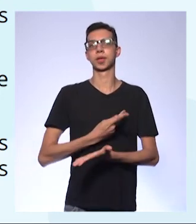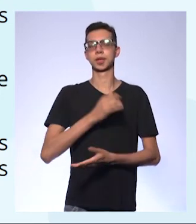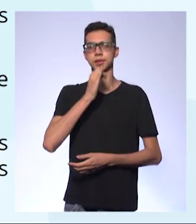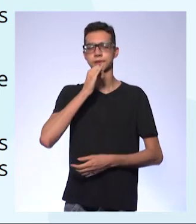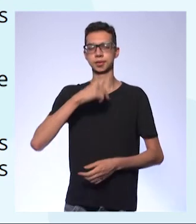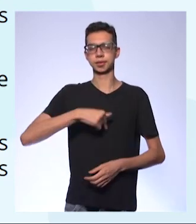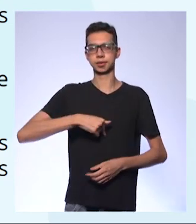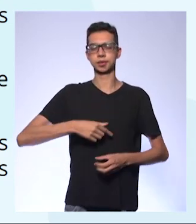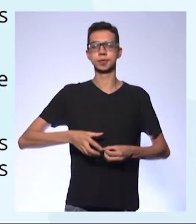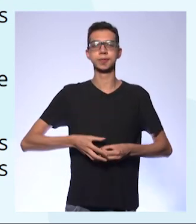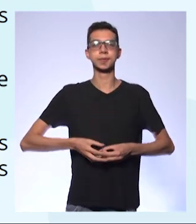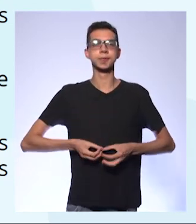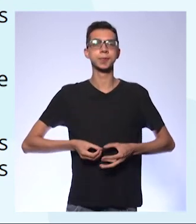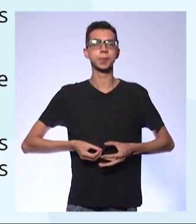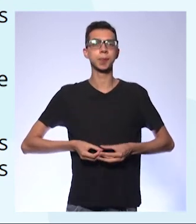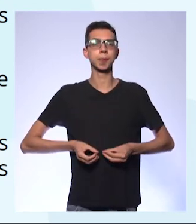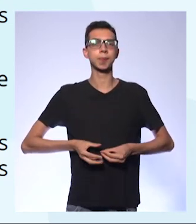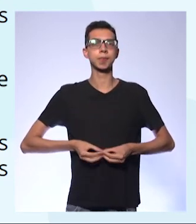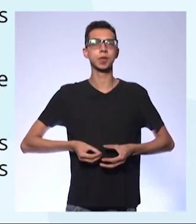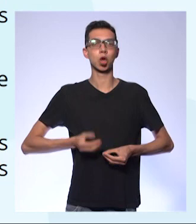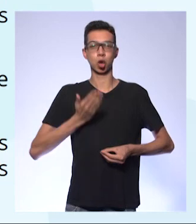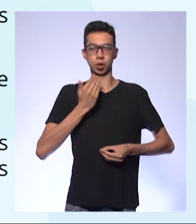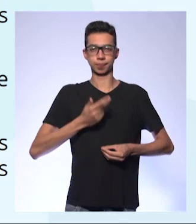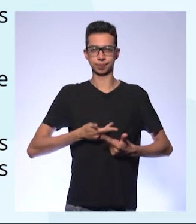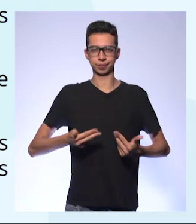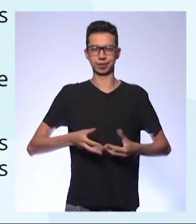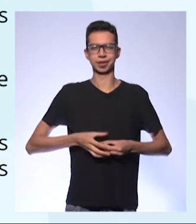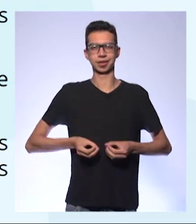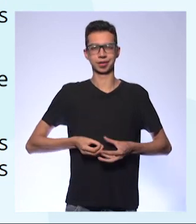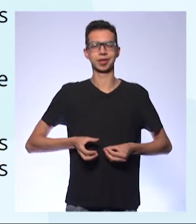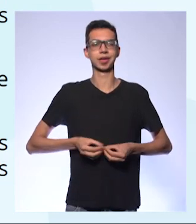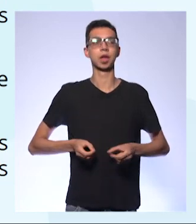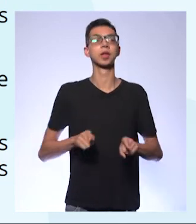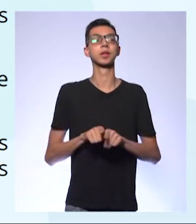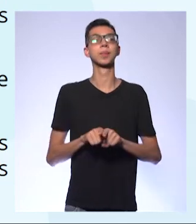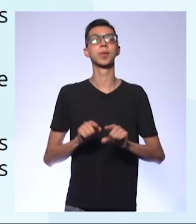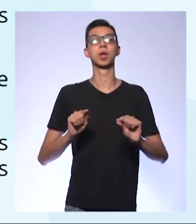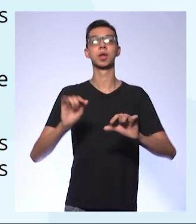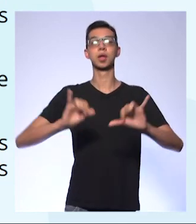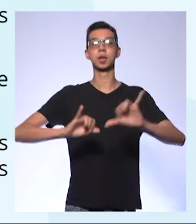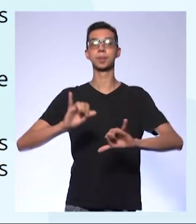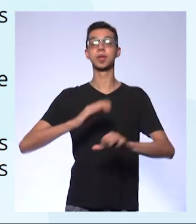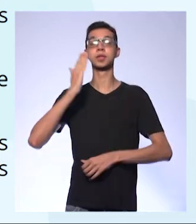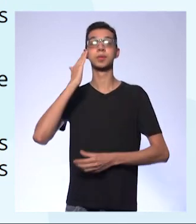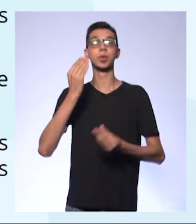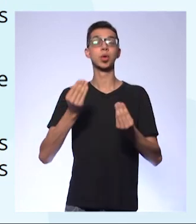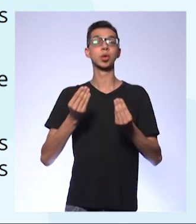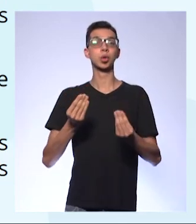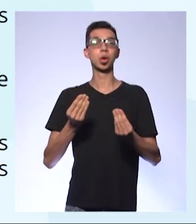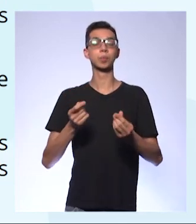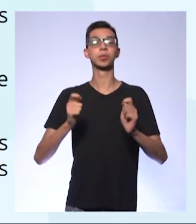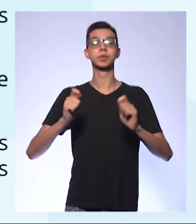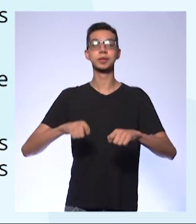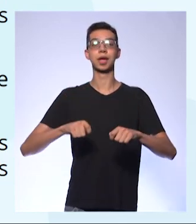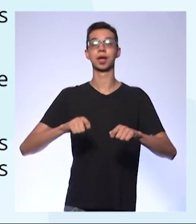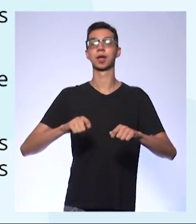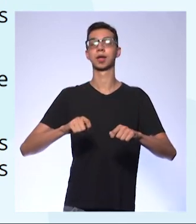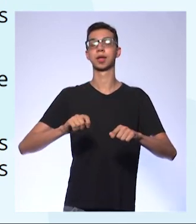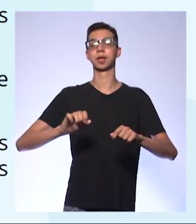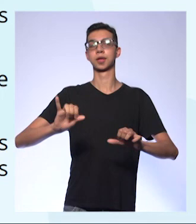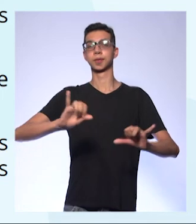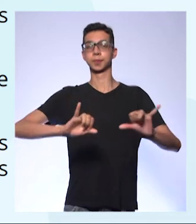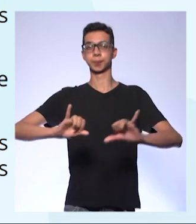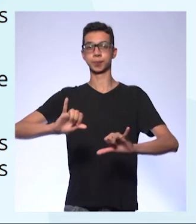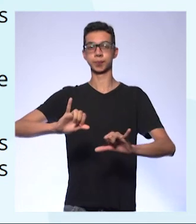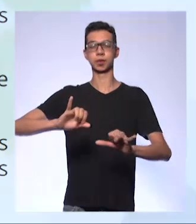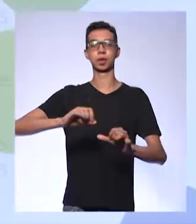reconhecer que se podem obter soluções neutras e a formação de sais a partir de reações entre soluções ácidas